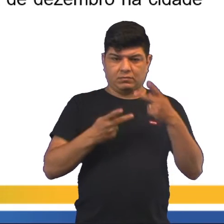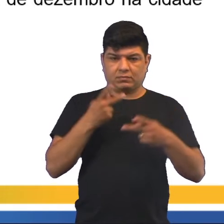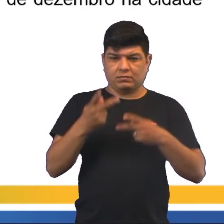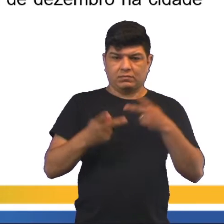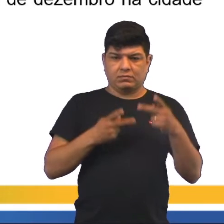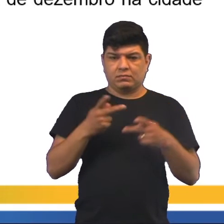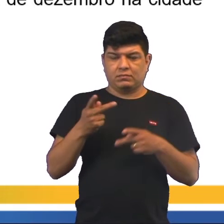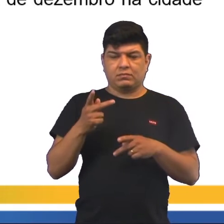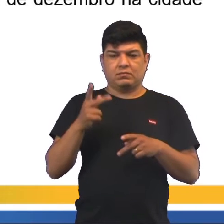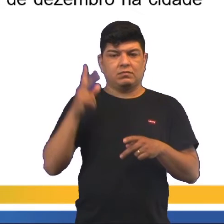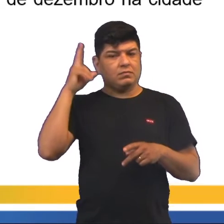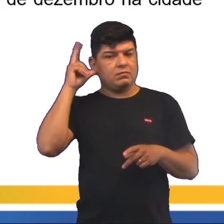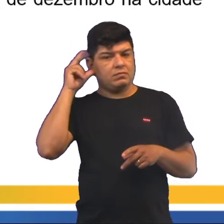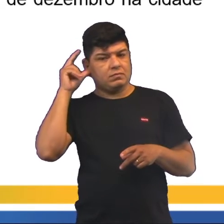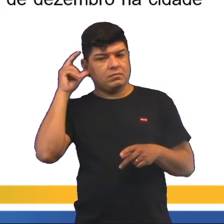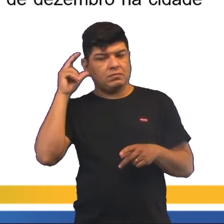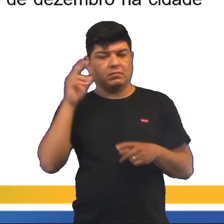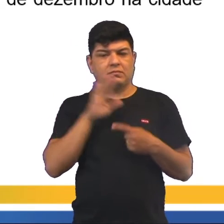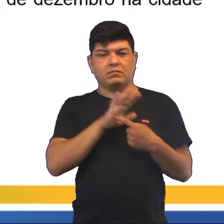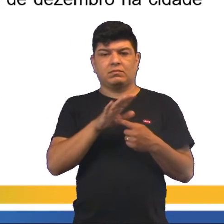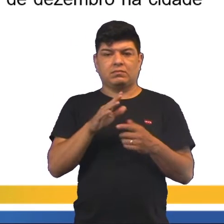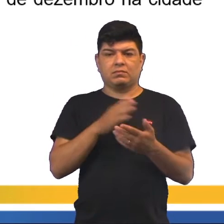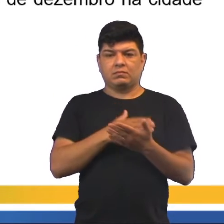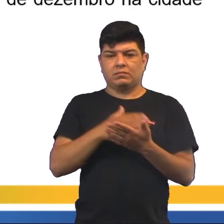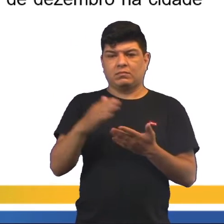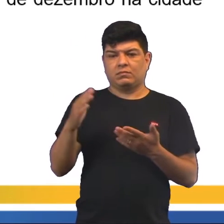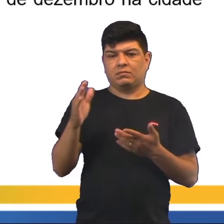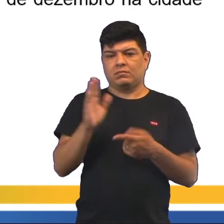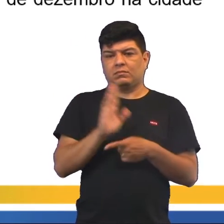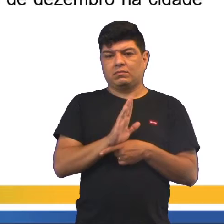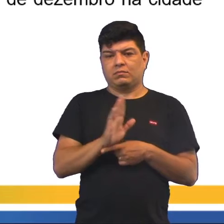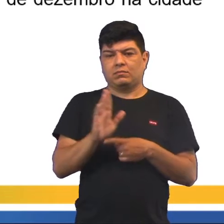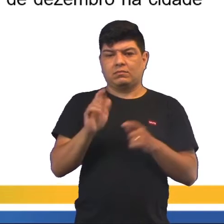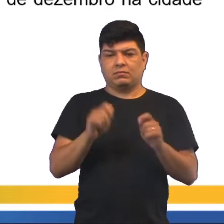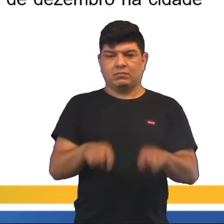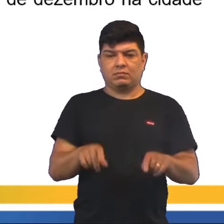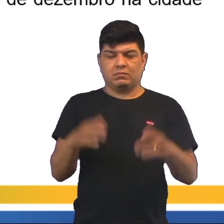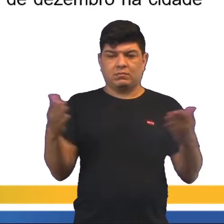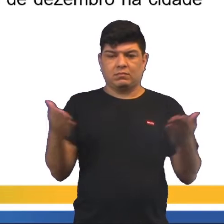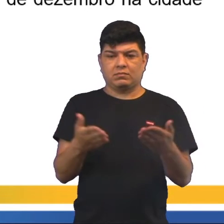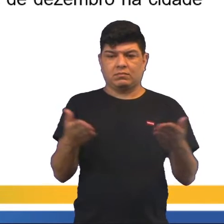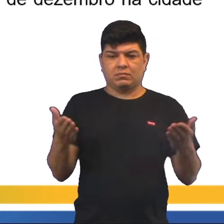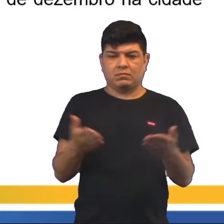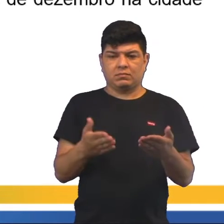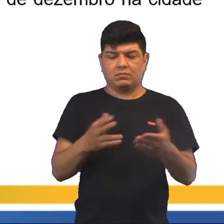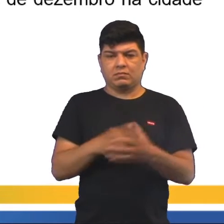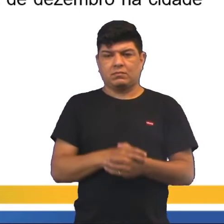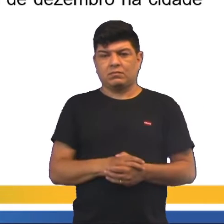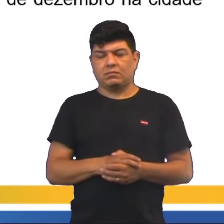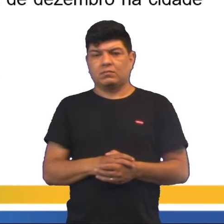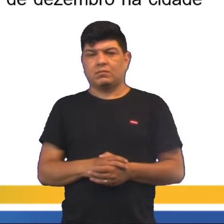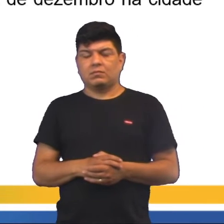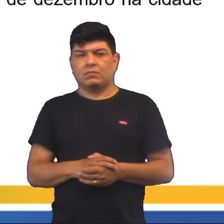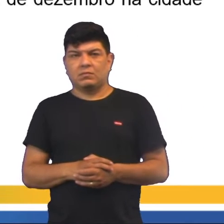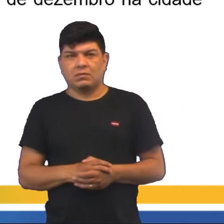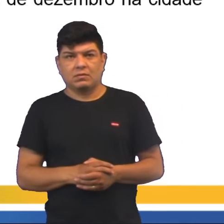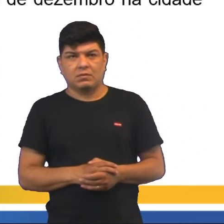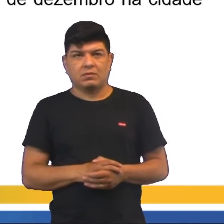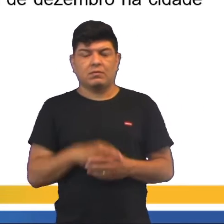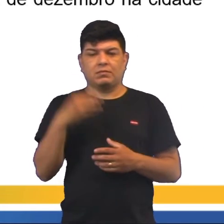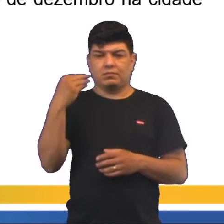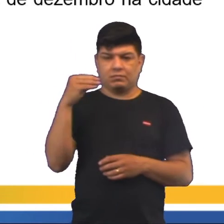falar de áudio sem citar o seu início no cinema, né? É possível hoje, no caso quando